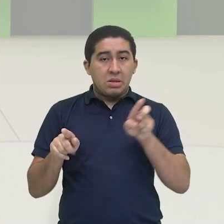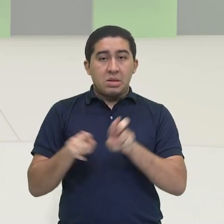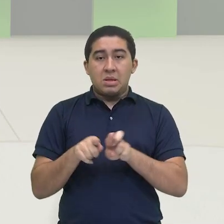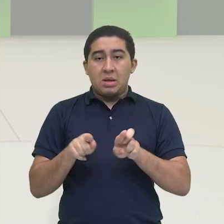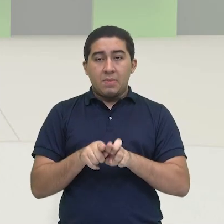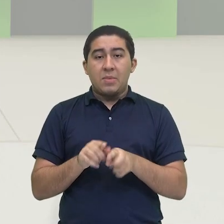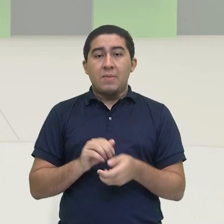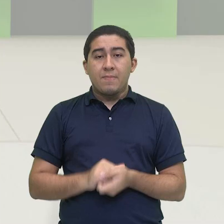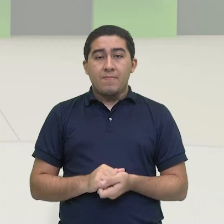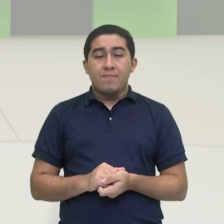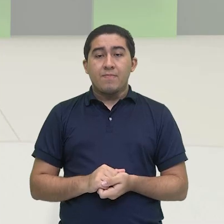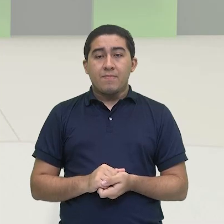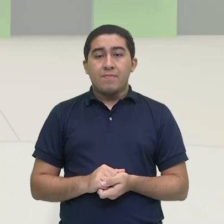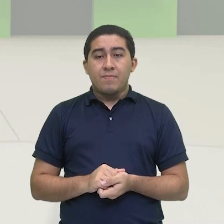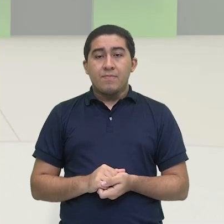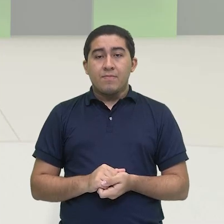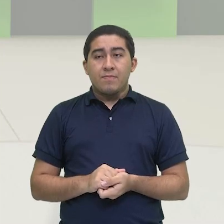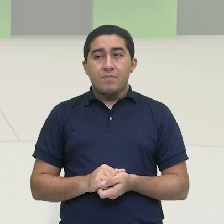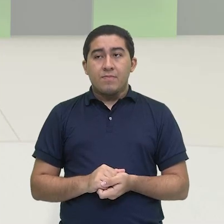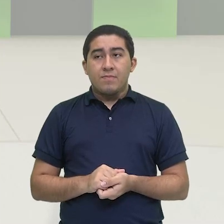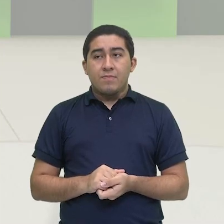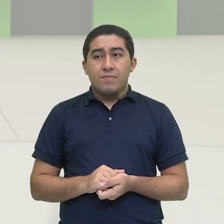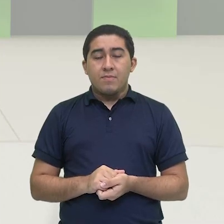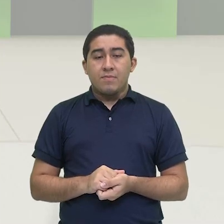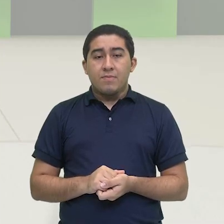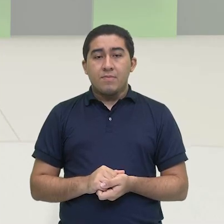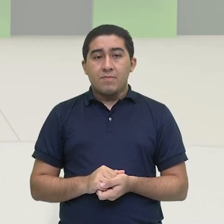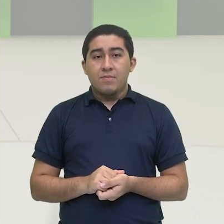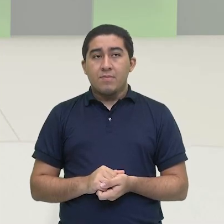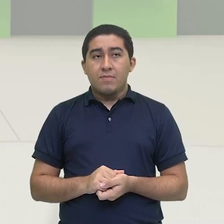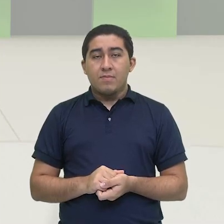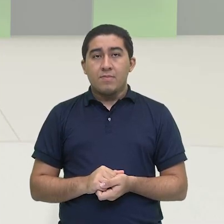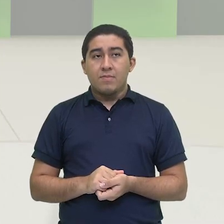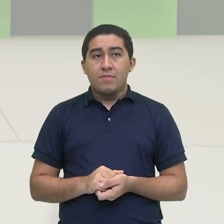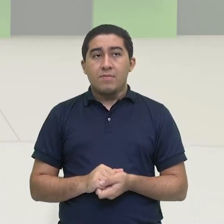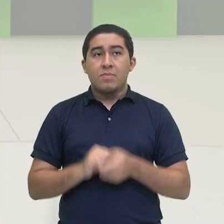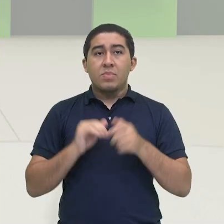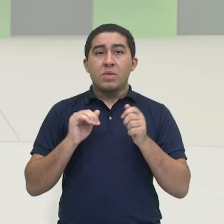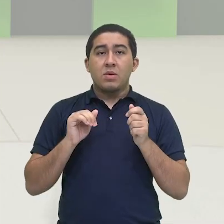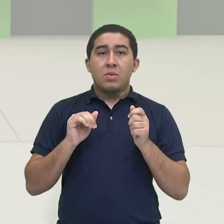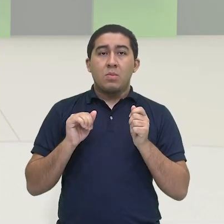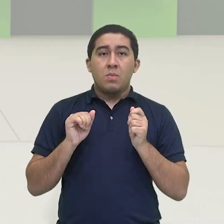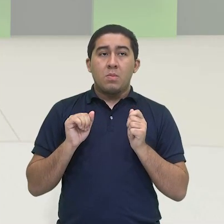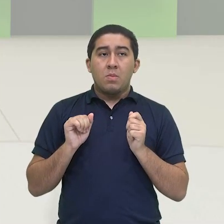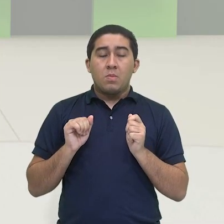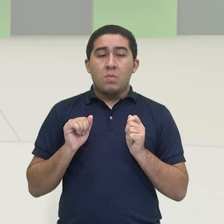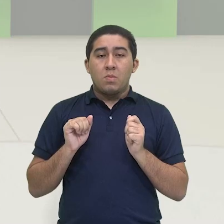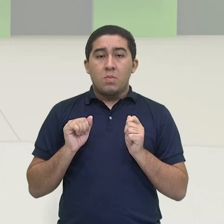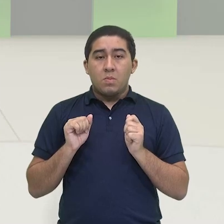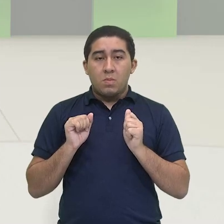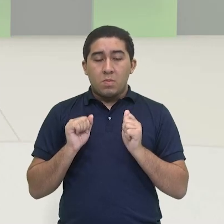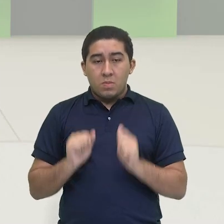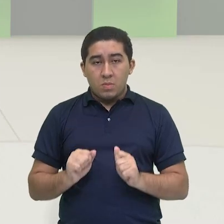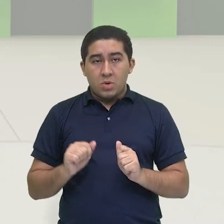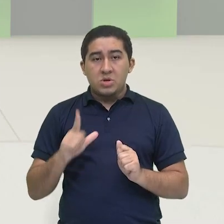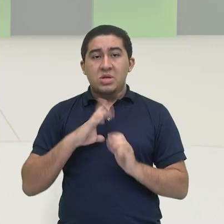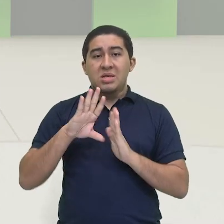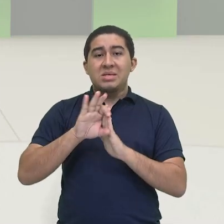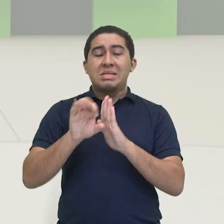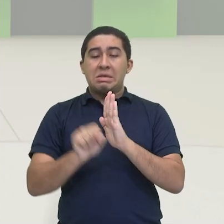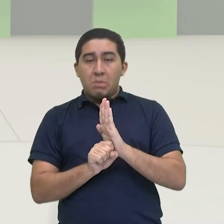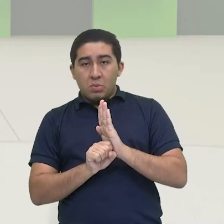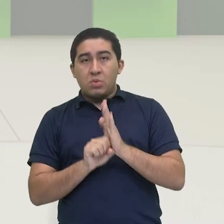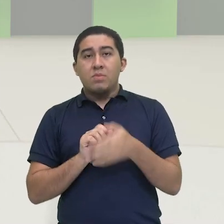domínios microscópicos. Então, eu posso colocar ele em forma de símbolo. Quando